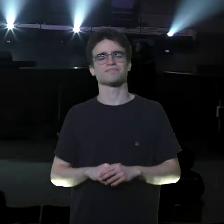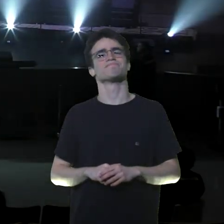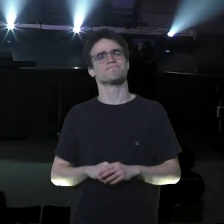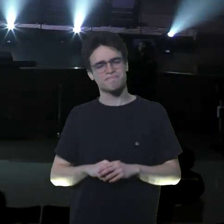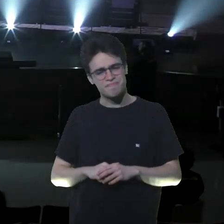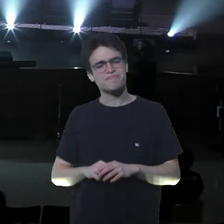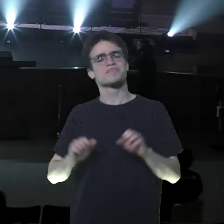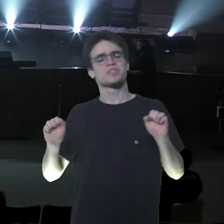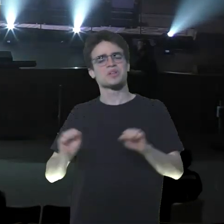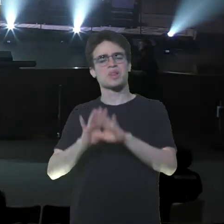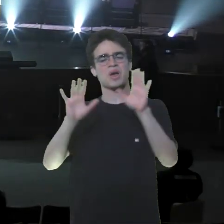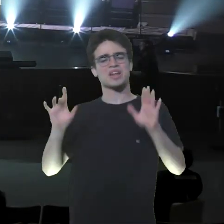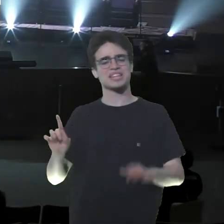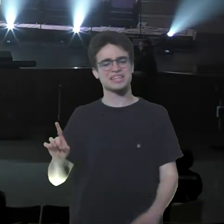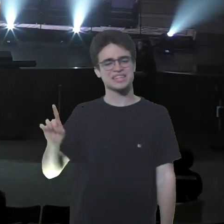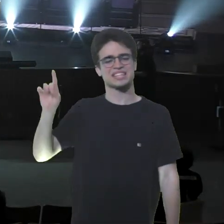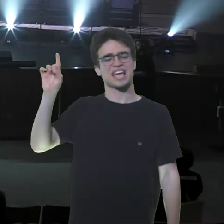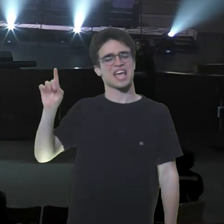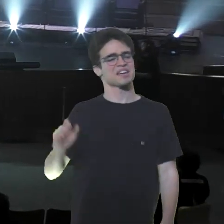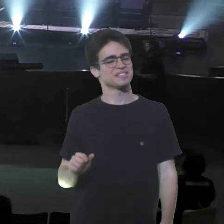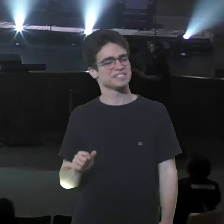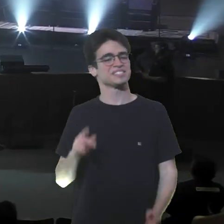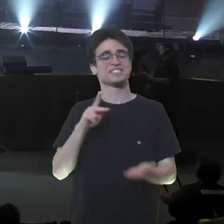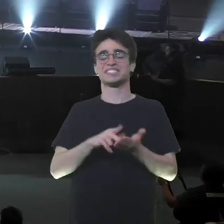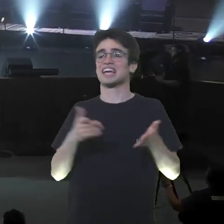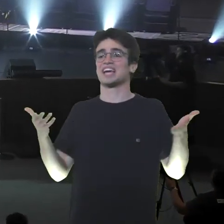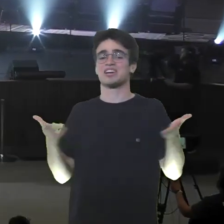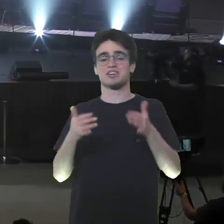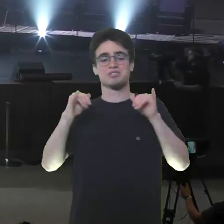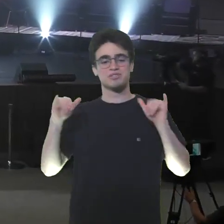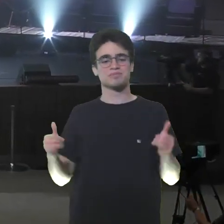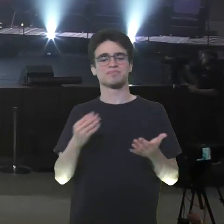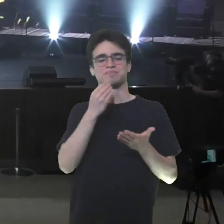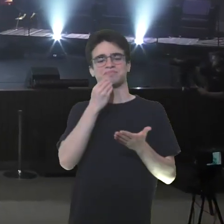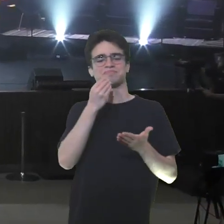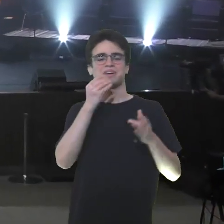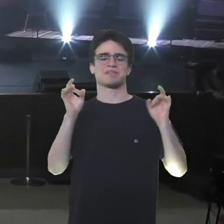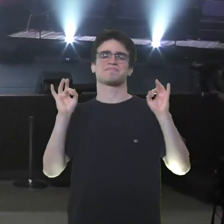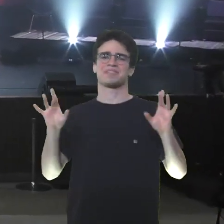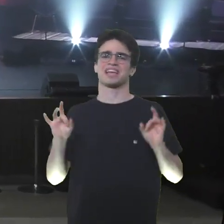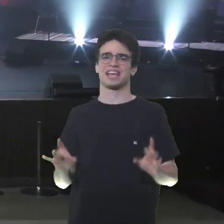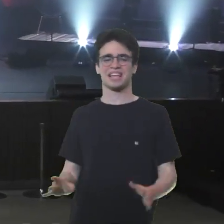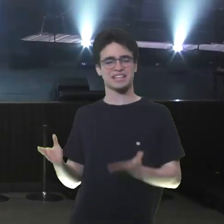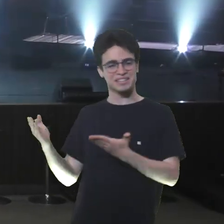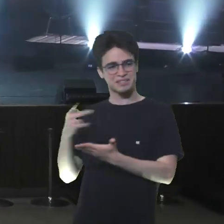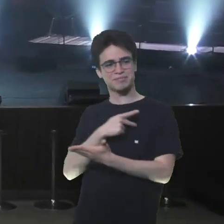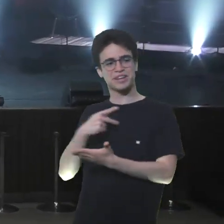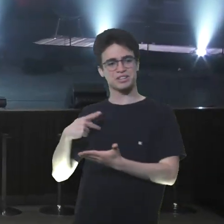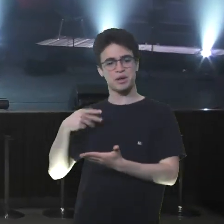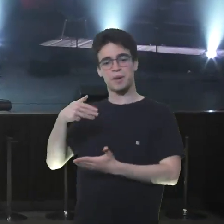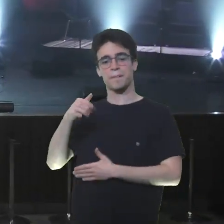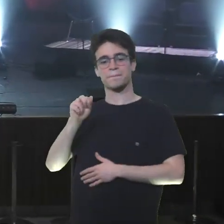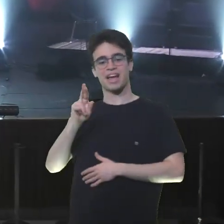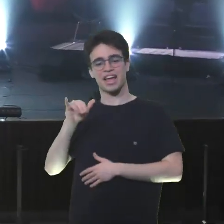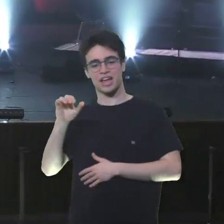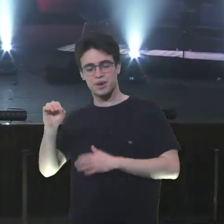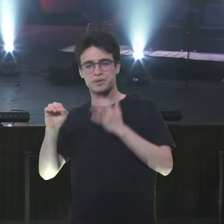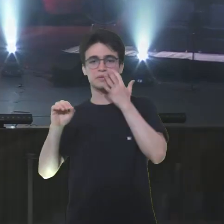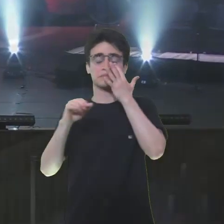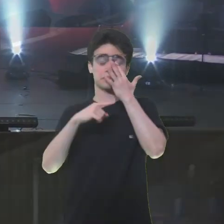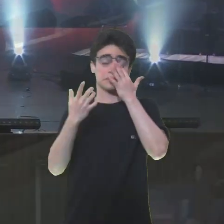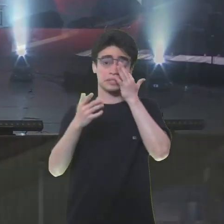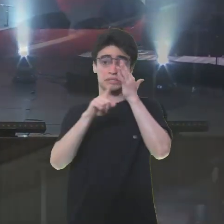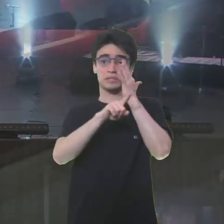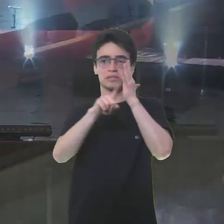Glória a Deus, glória a Deus. Que oportunidade especial de ter conosco aqui o pastor Mário Veiga. E uma boa notícia, olha, se você